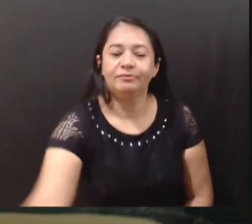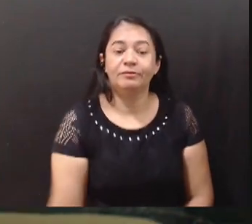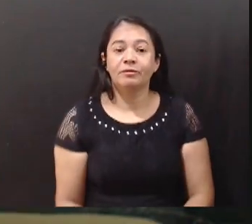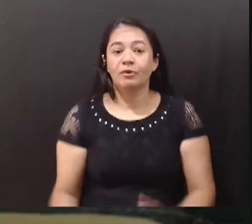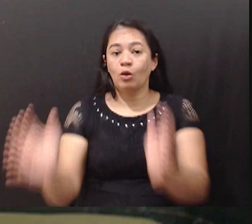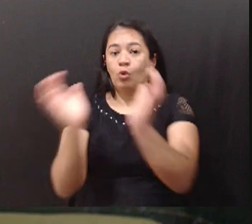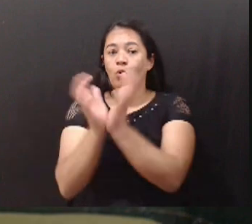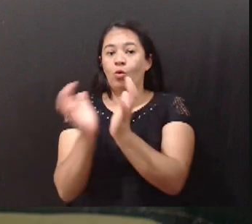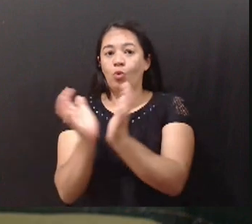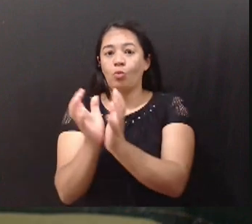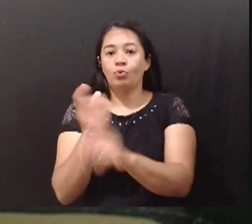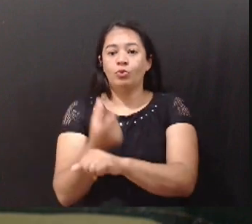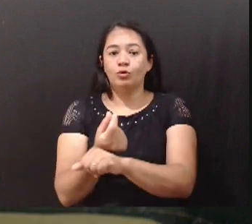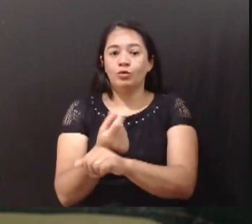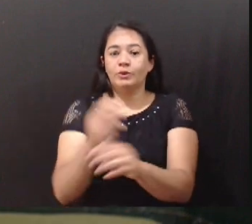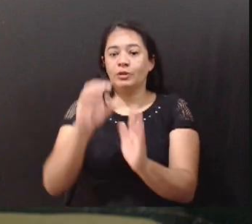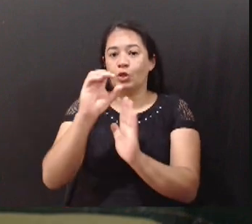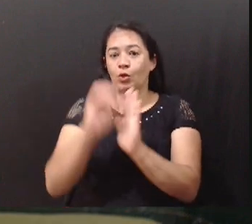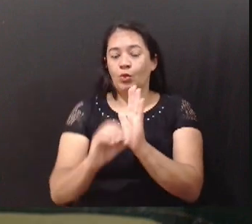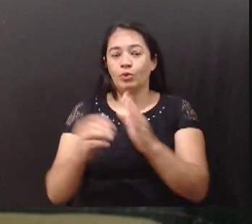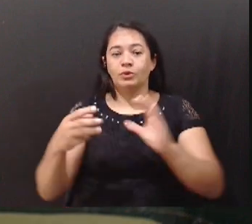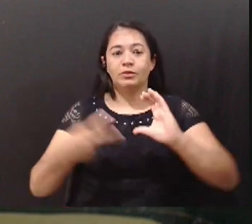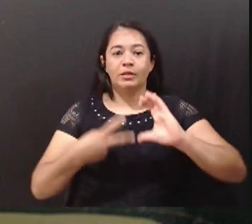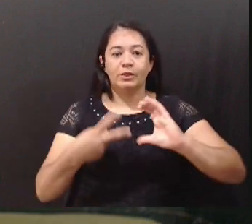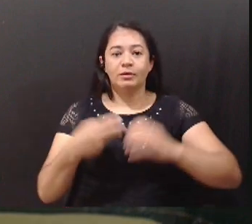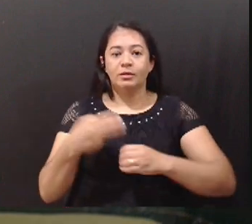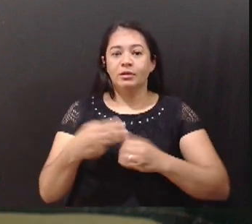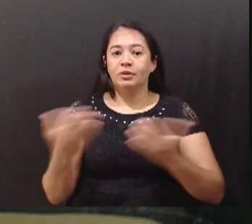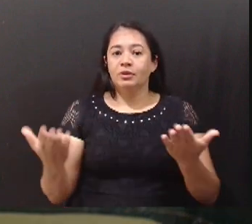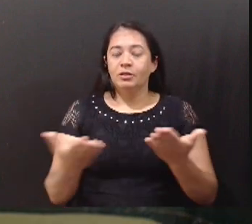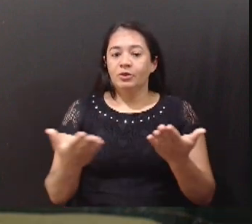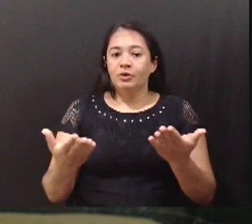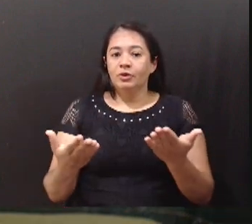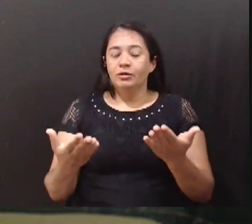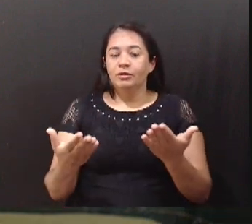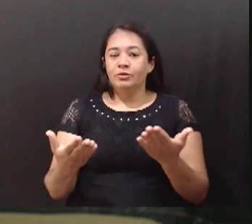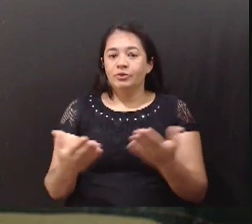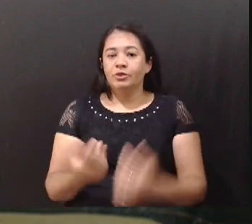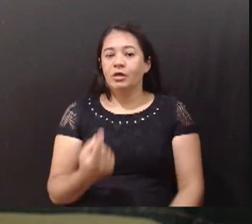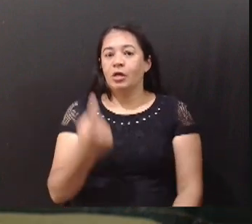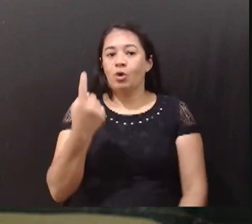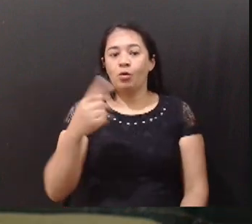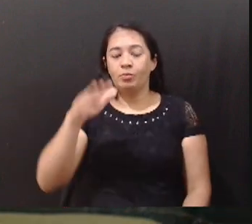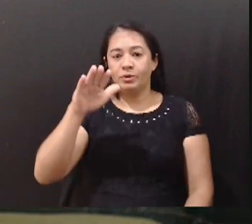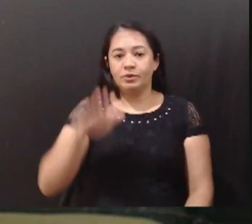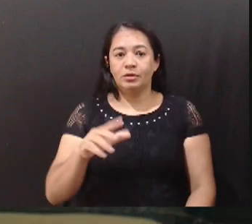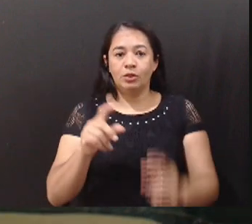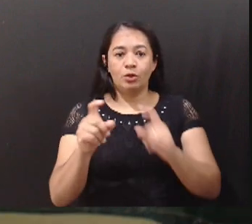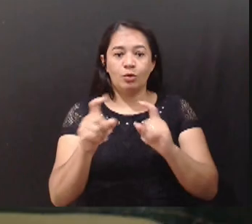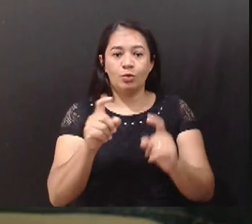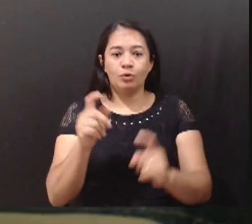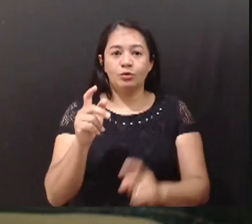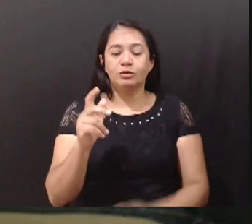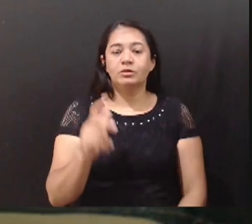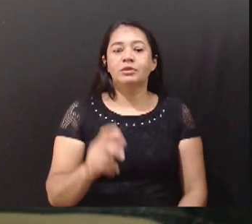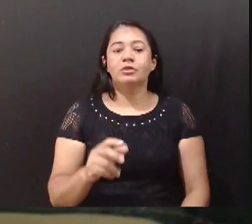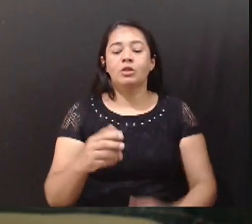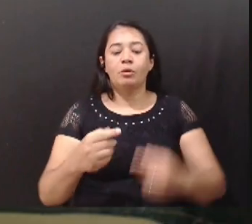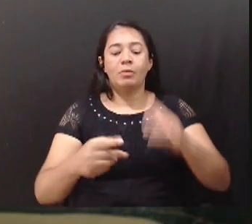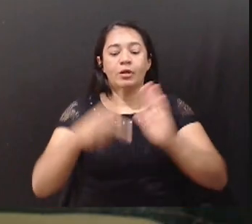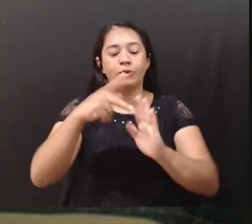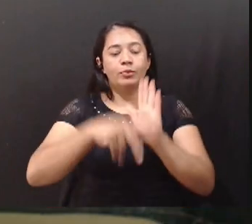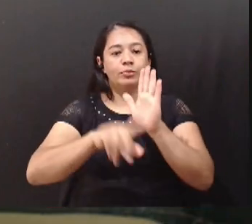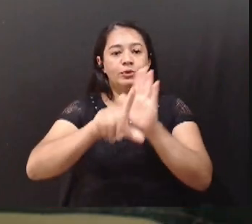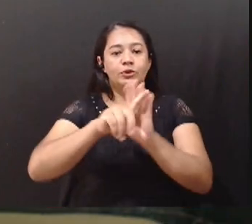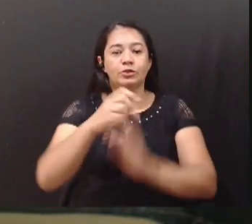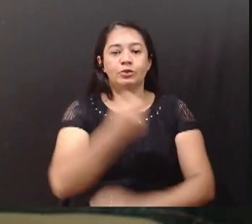Câmara Municipal de Campinas realiza hoje, à 1 da tarde, uma reunião extraordinária para discutir o projeto de lei 380